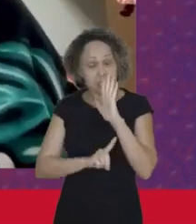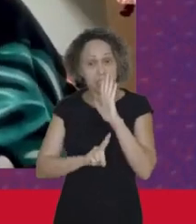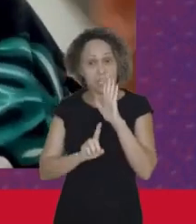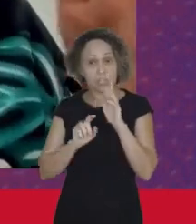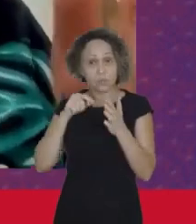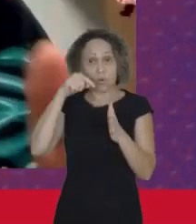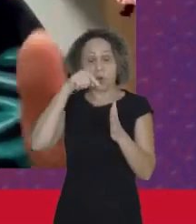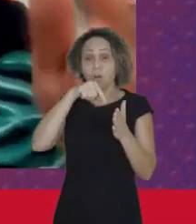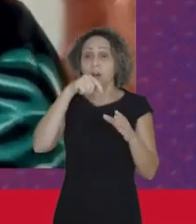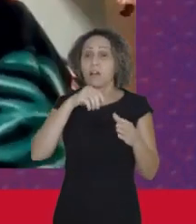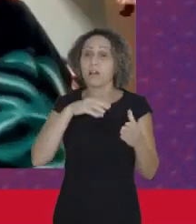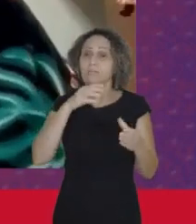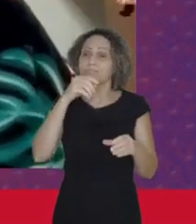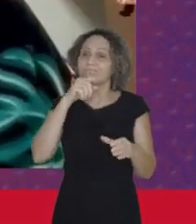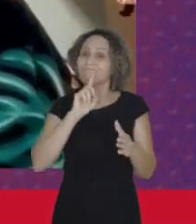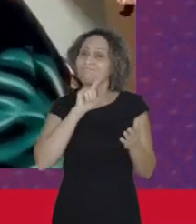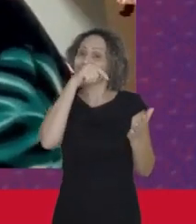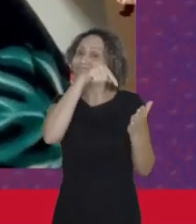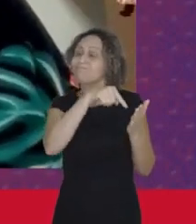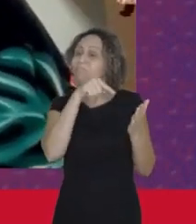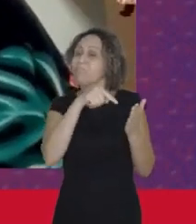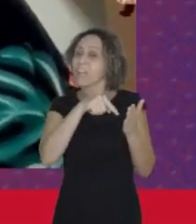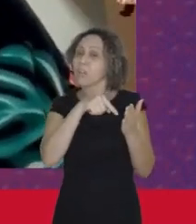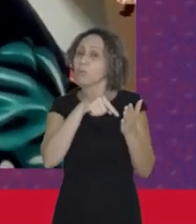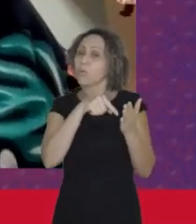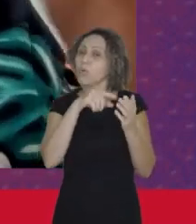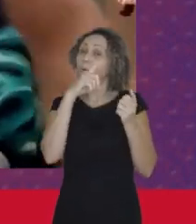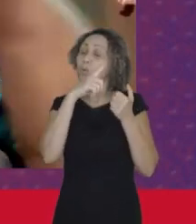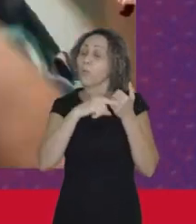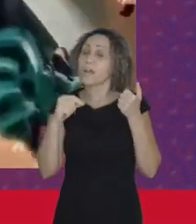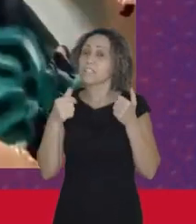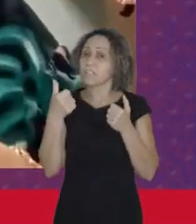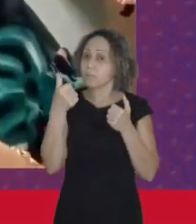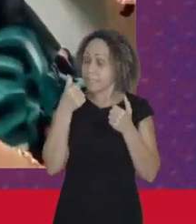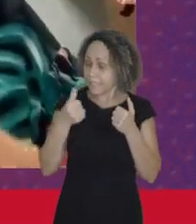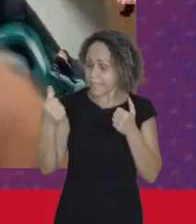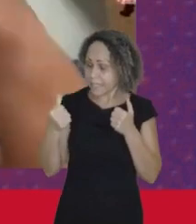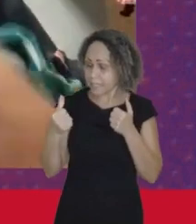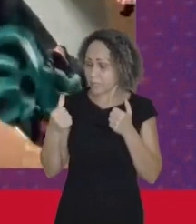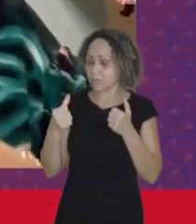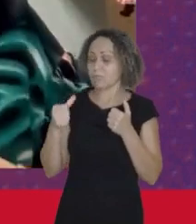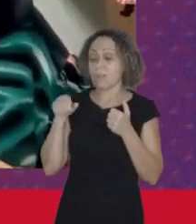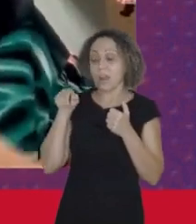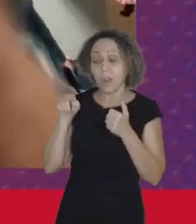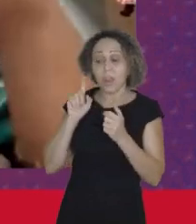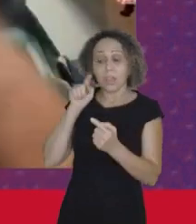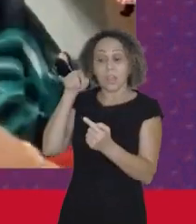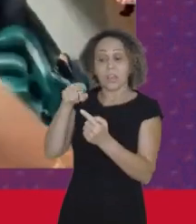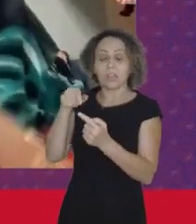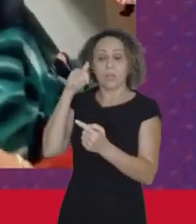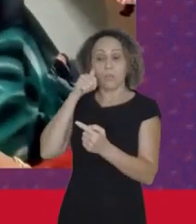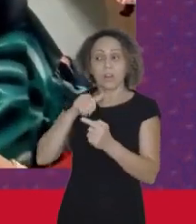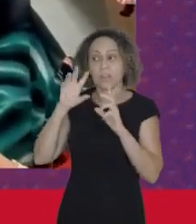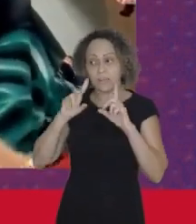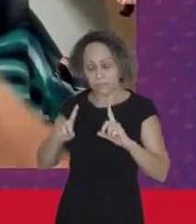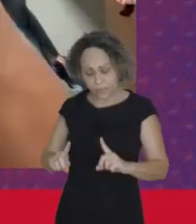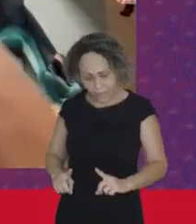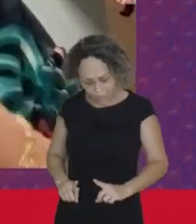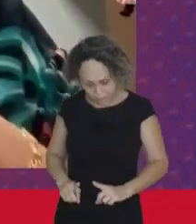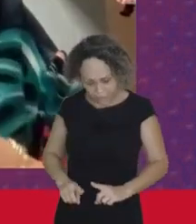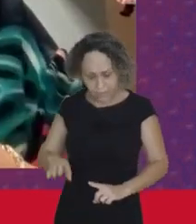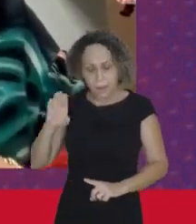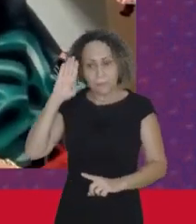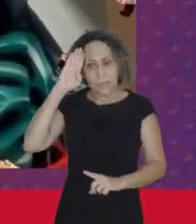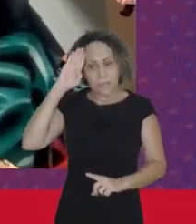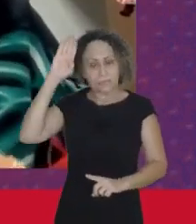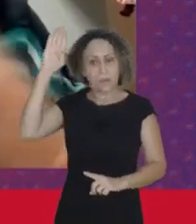6º, o artigo de mulheres com deficiência. Então, nós temos, principalmente dos movimentos feministas